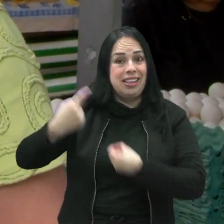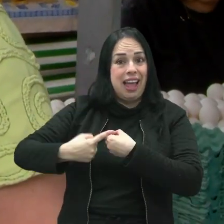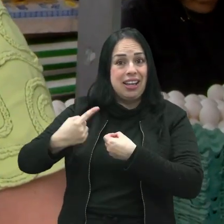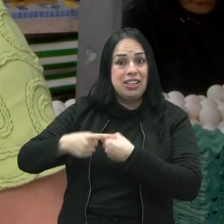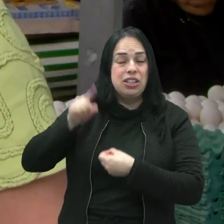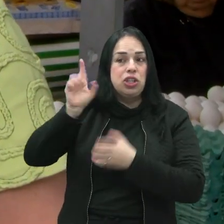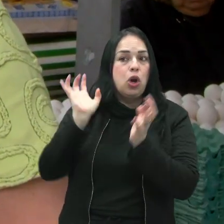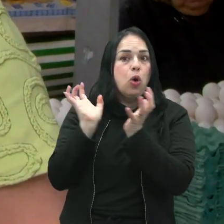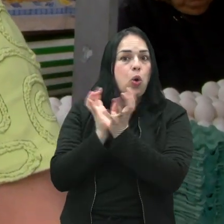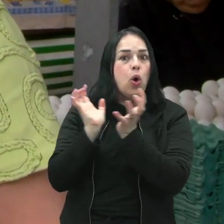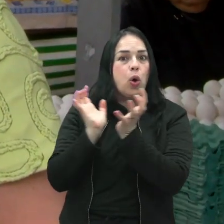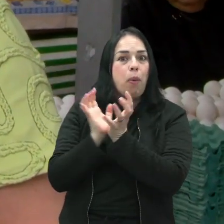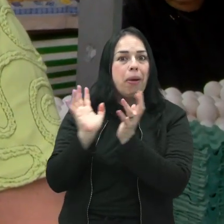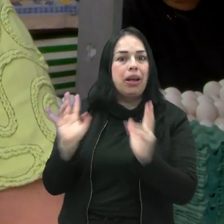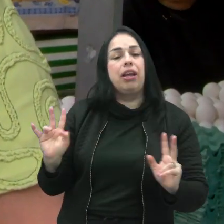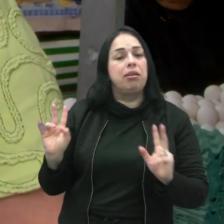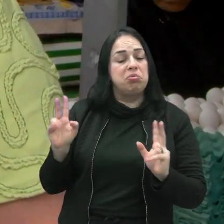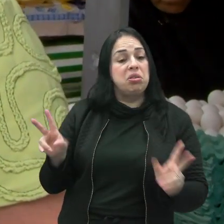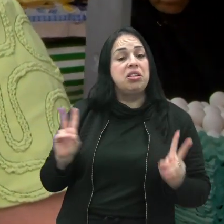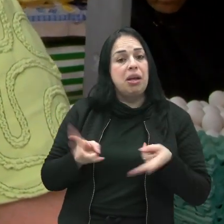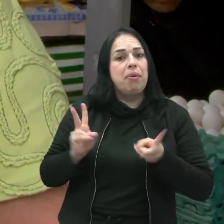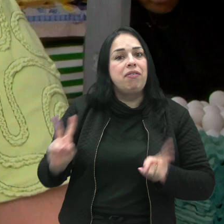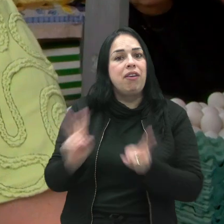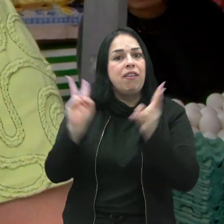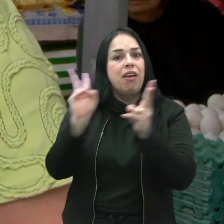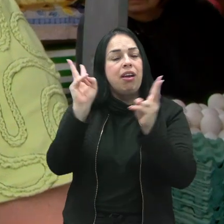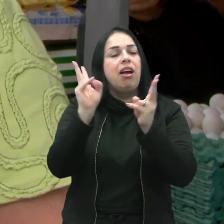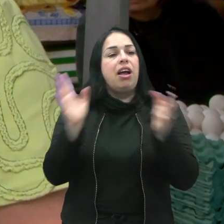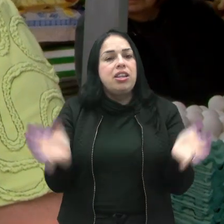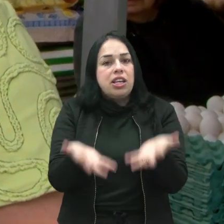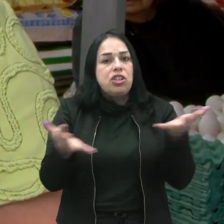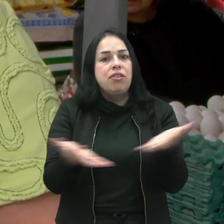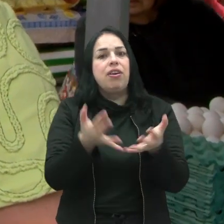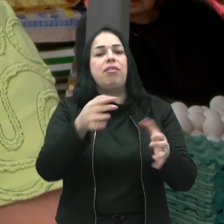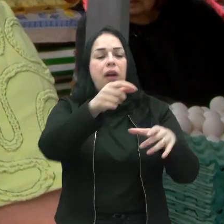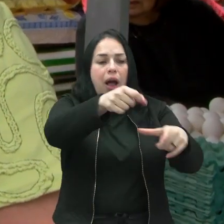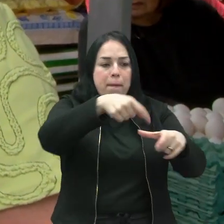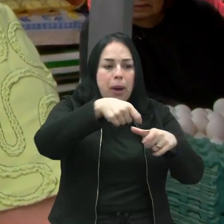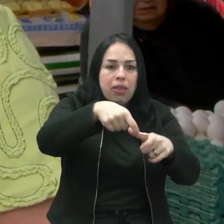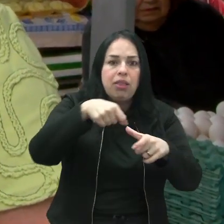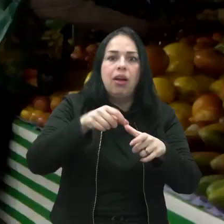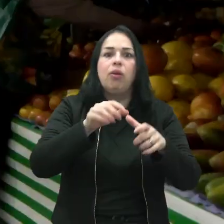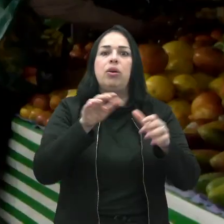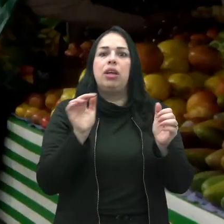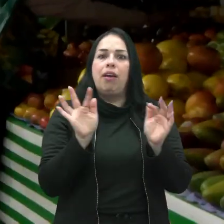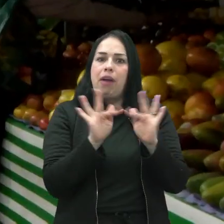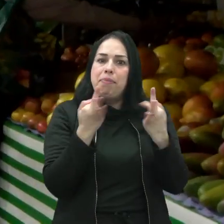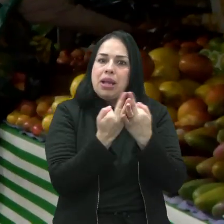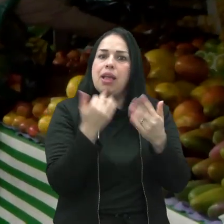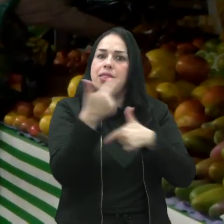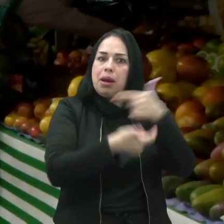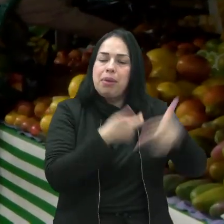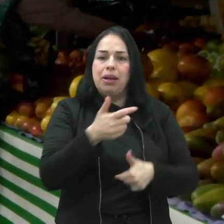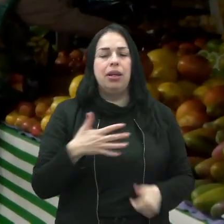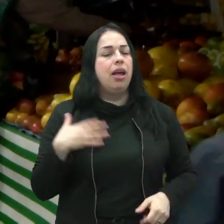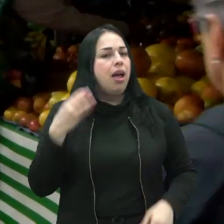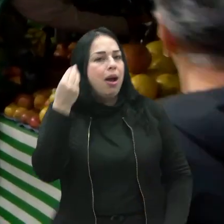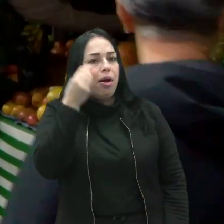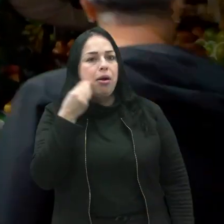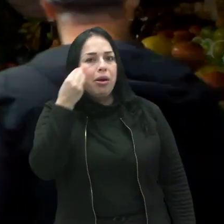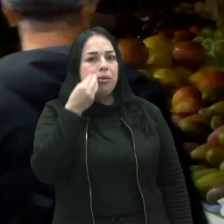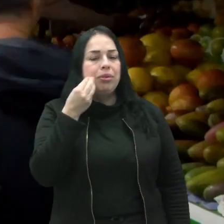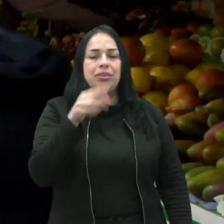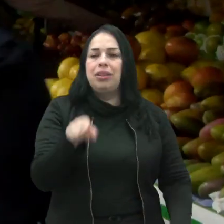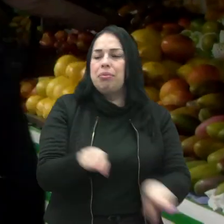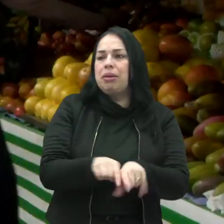tinha um grupo que valorizava muito isso, né? A produção orgânica, a produção familiar. A experiência de estar na feira,